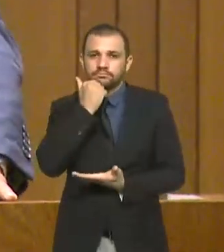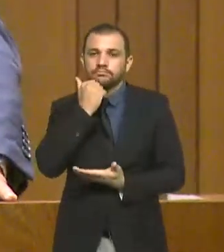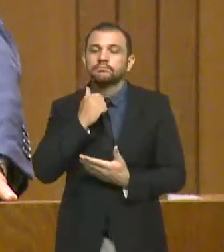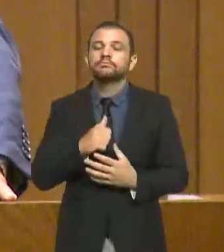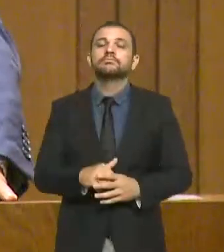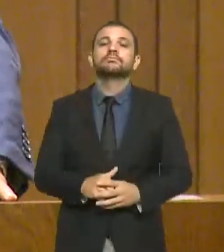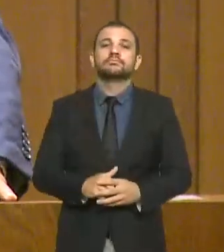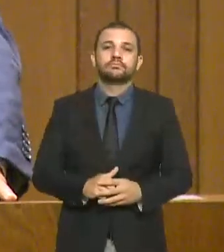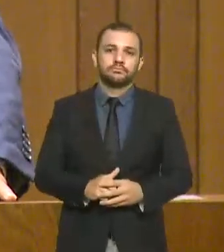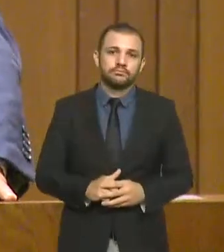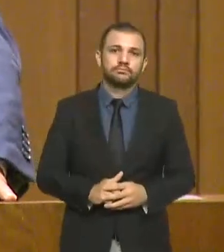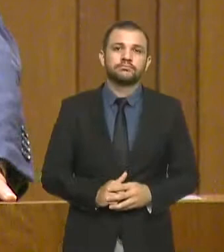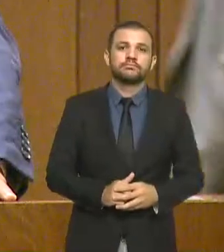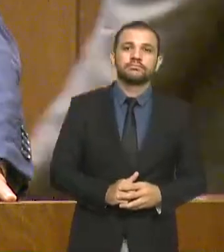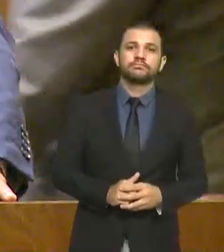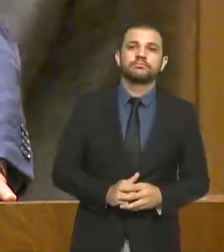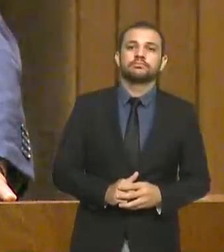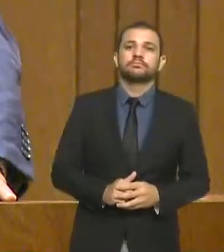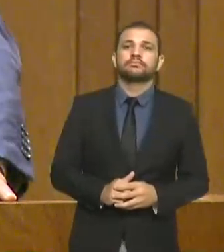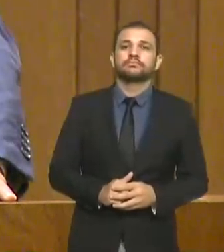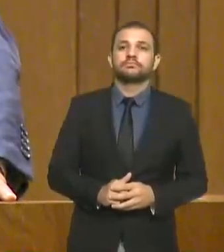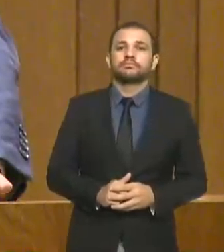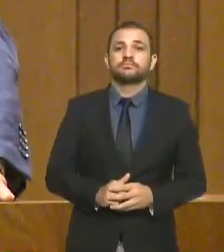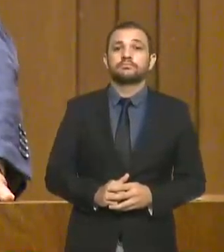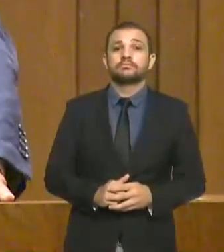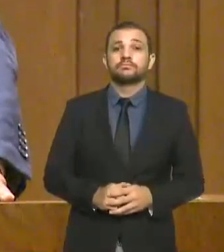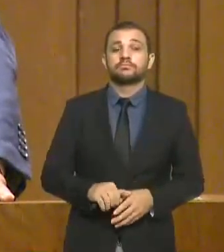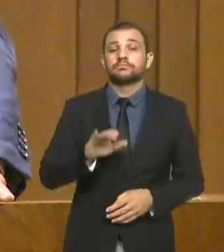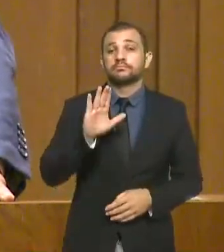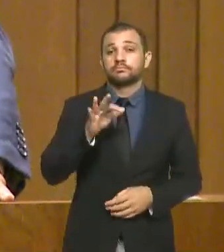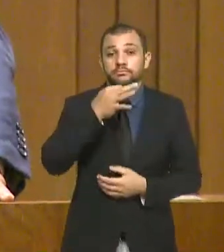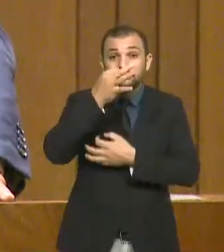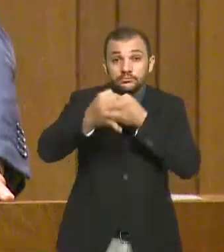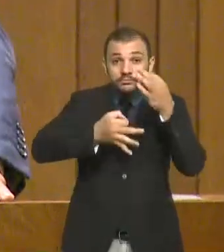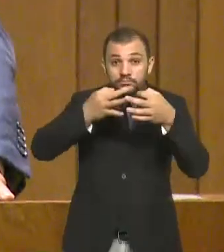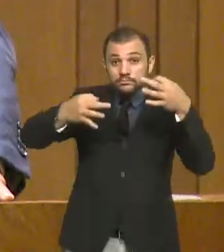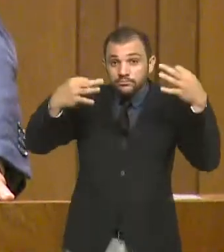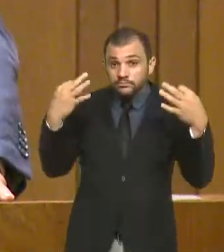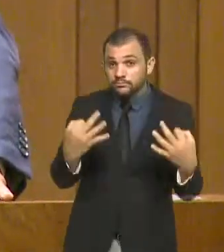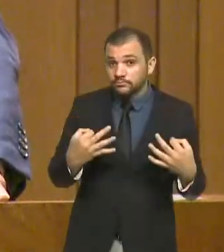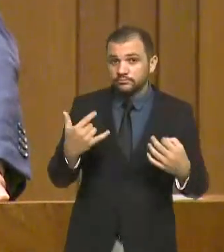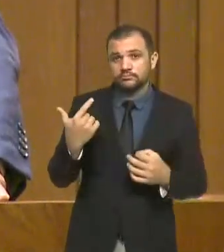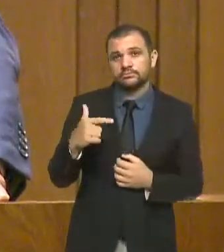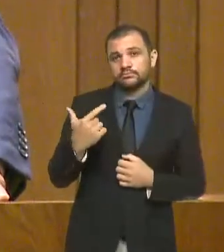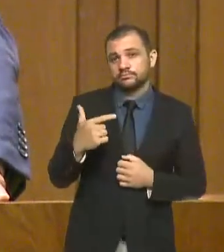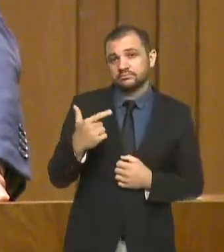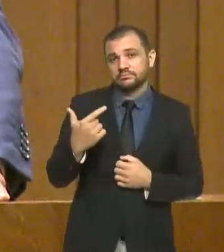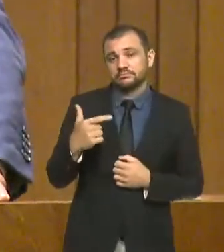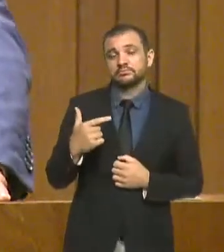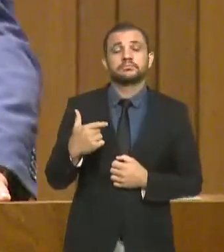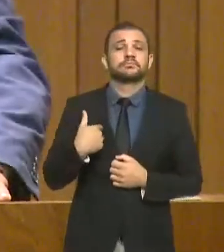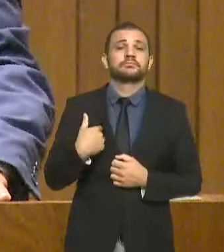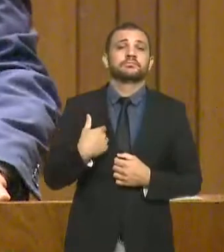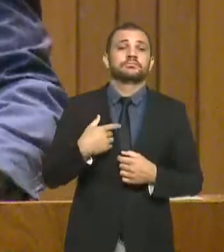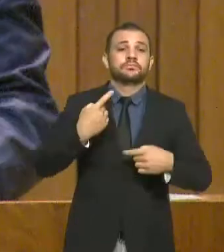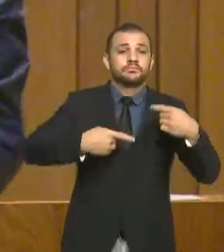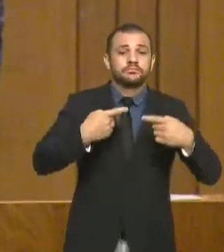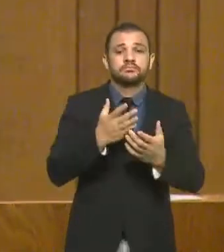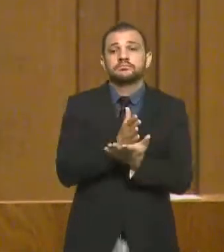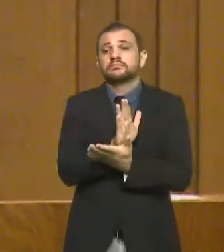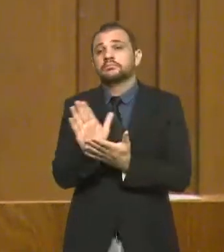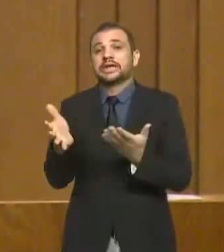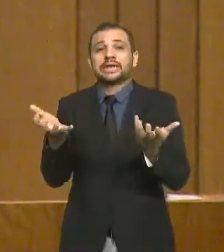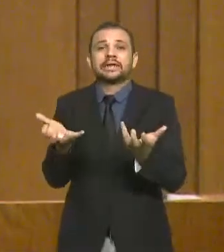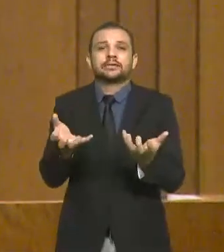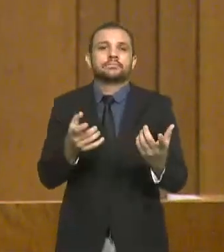defender o governo de forma tacanha e não tem argumento necessário, foge do debate, tenta partir para a agressão. Eu esperava que o